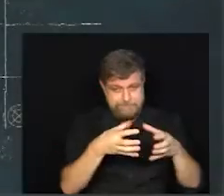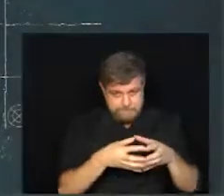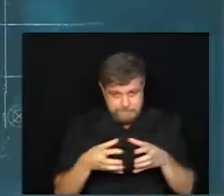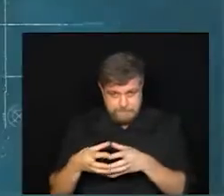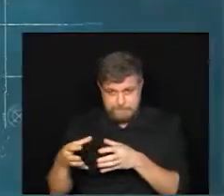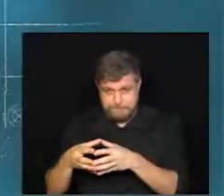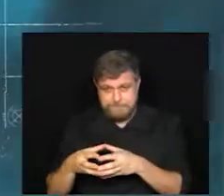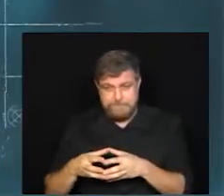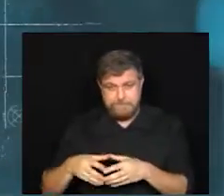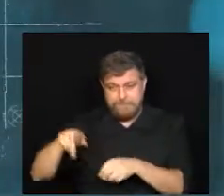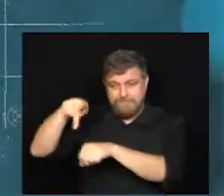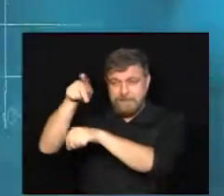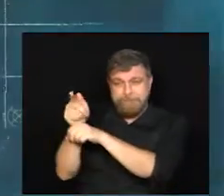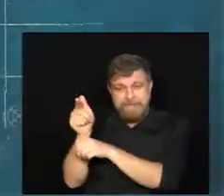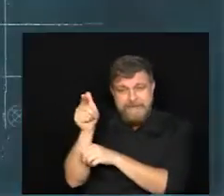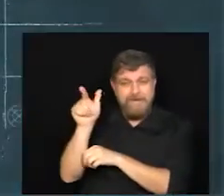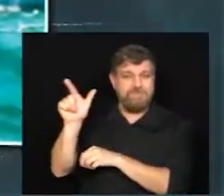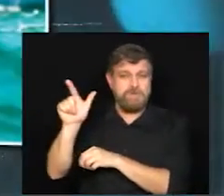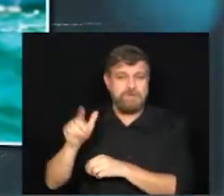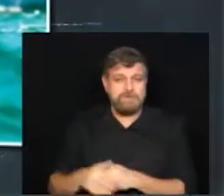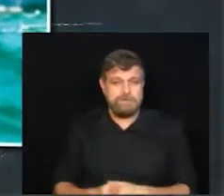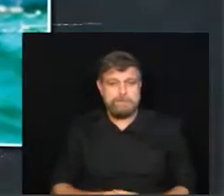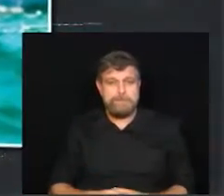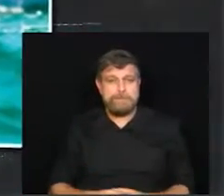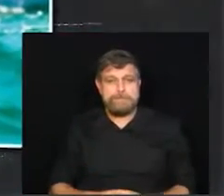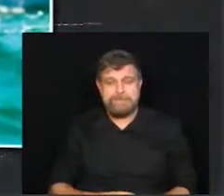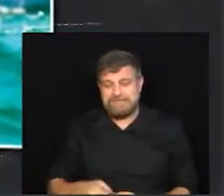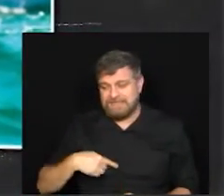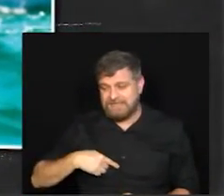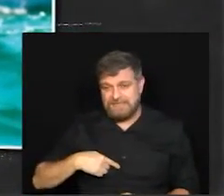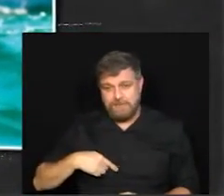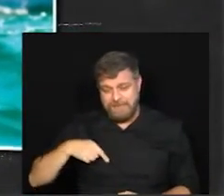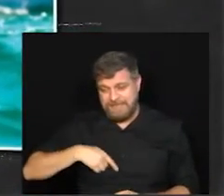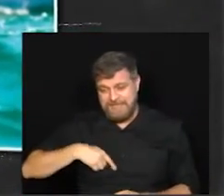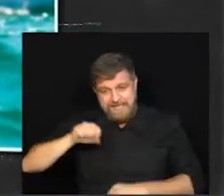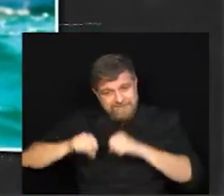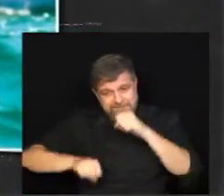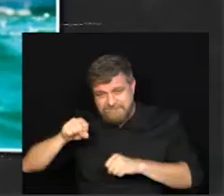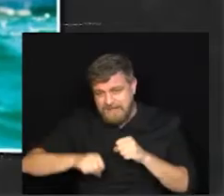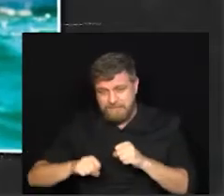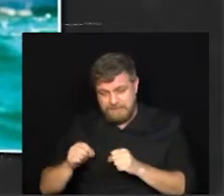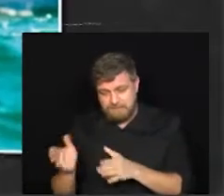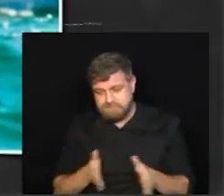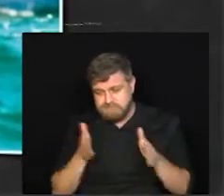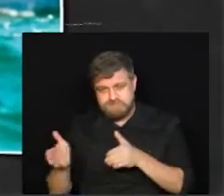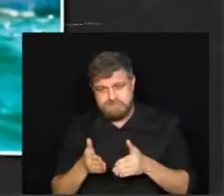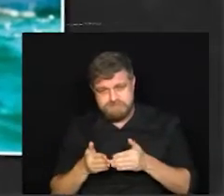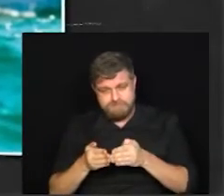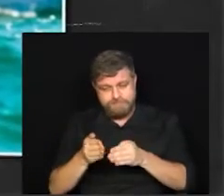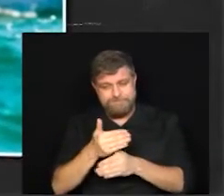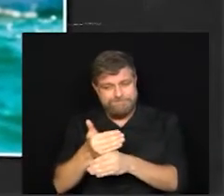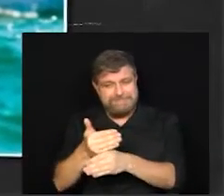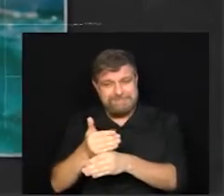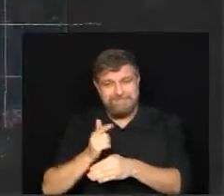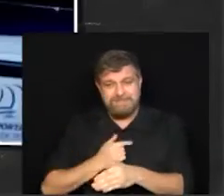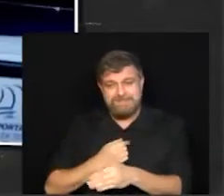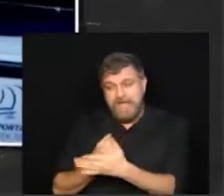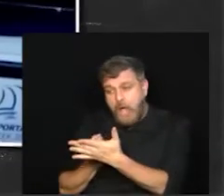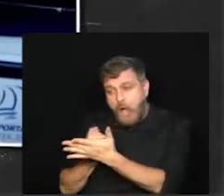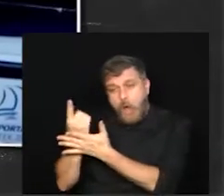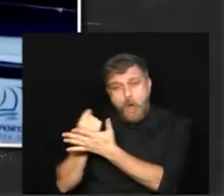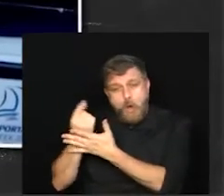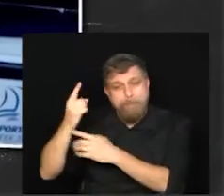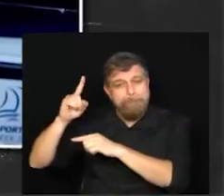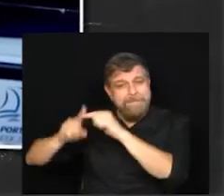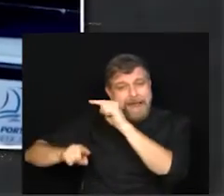são internacionais, então não tem grandes fabricantes no Brasil. Tá. Então, pelo simples fato de ter que importar as